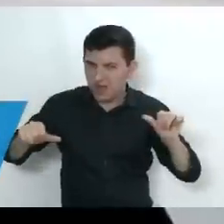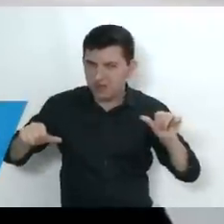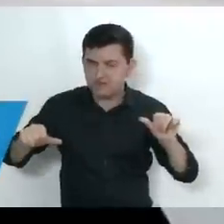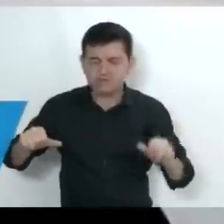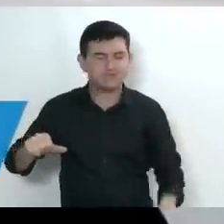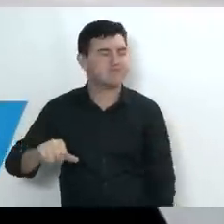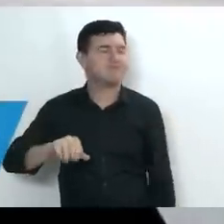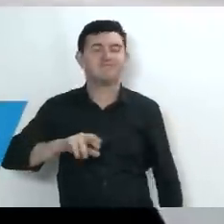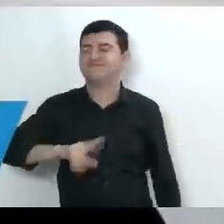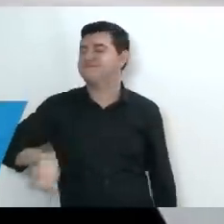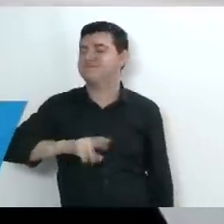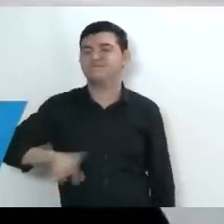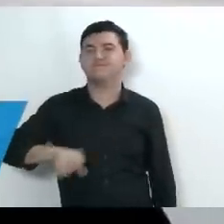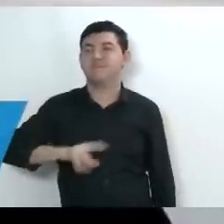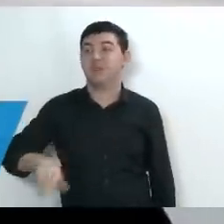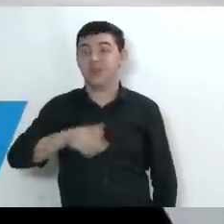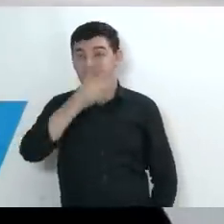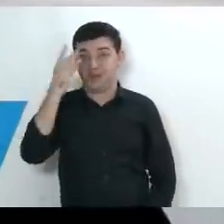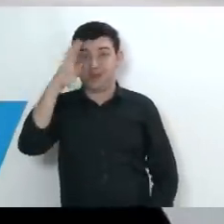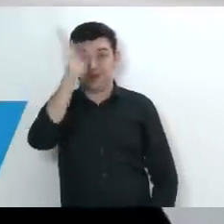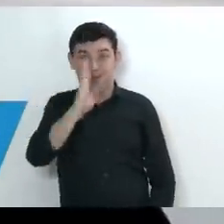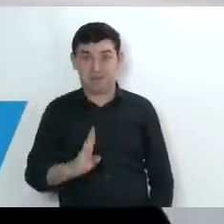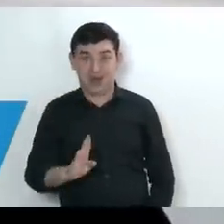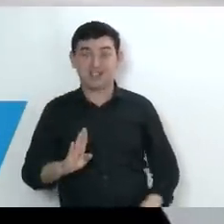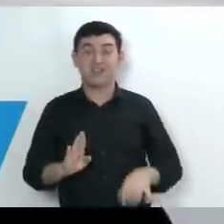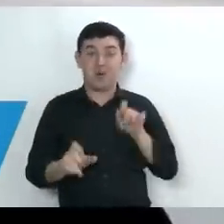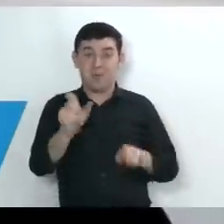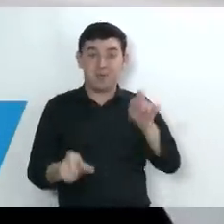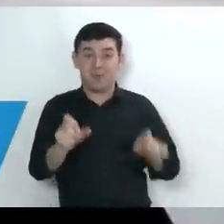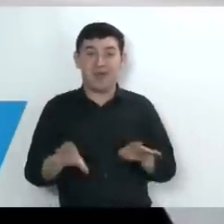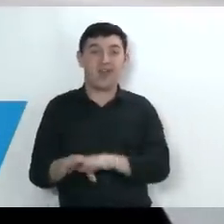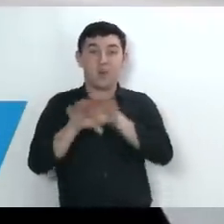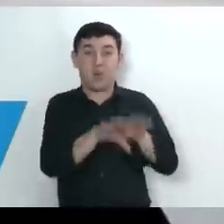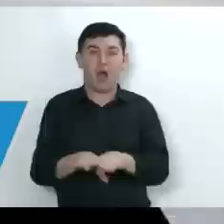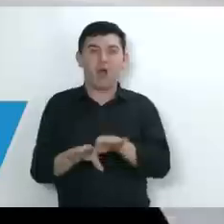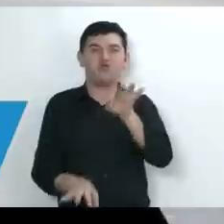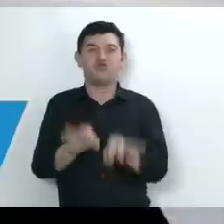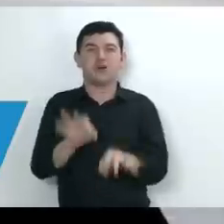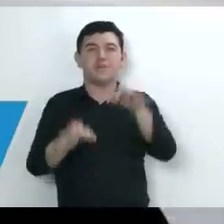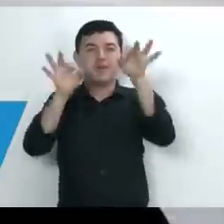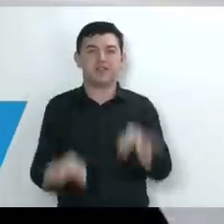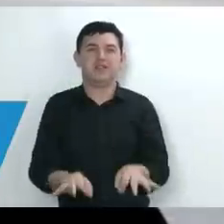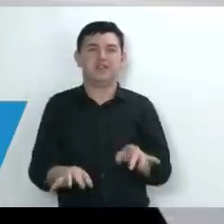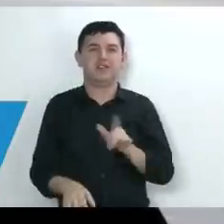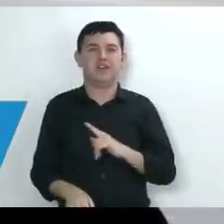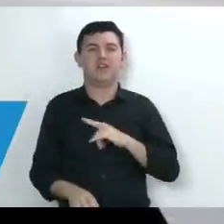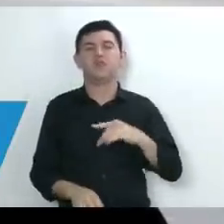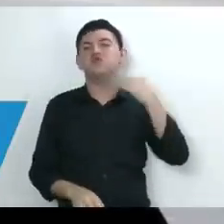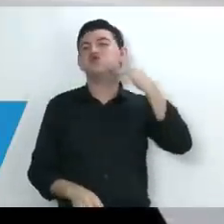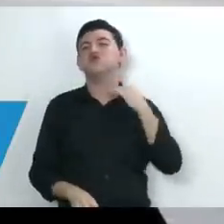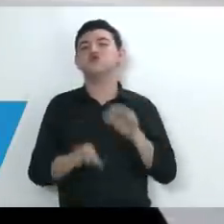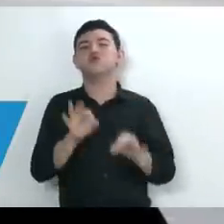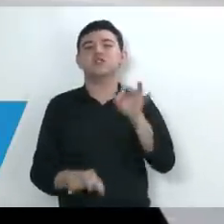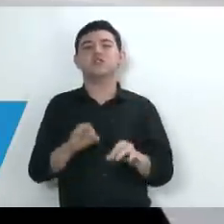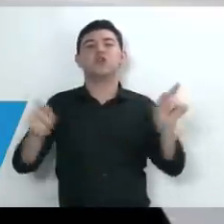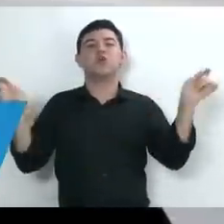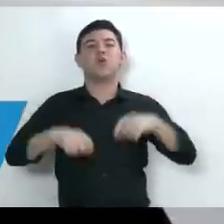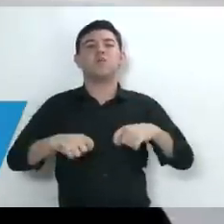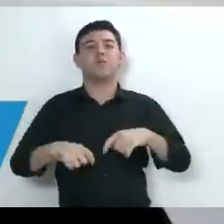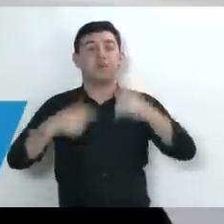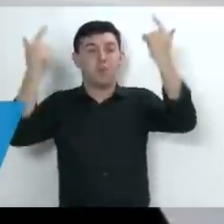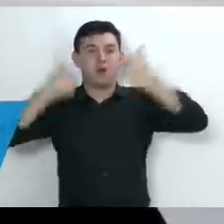todos os brasileiros são iguais perante a lei e merecem ter um julgamento justo, formado por juízes competentes, independentes e